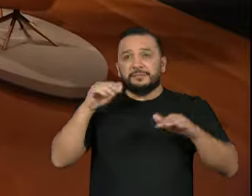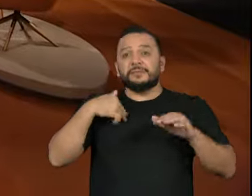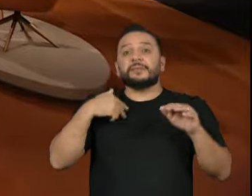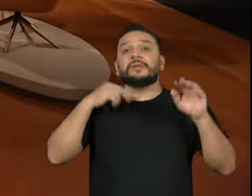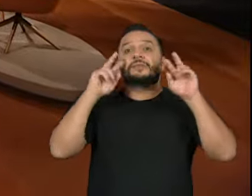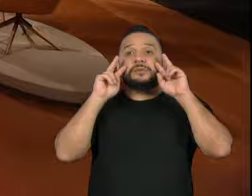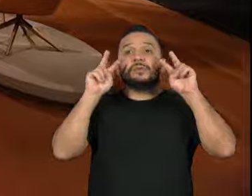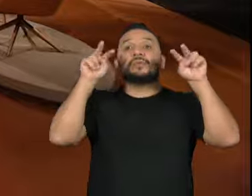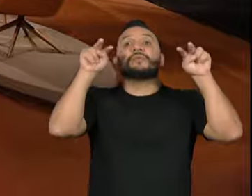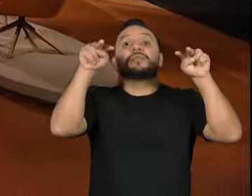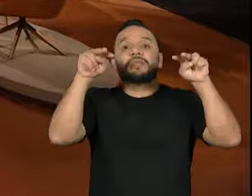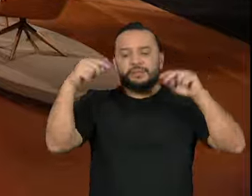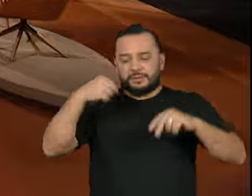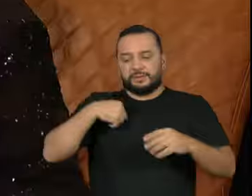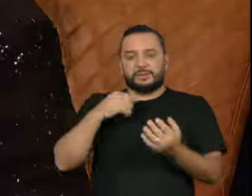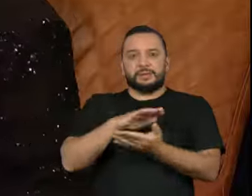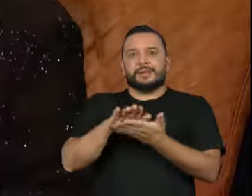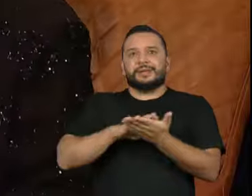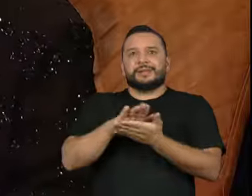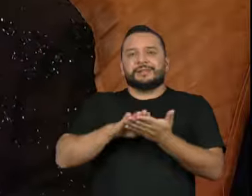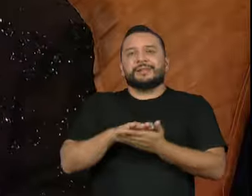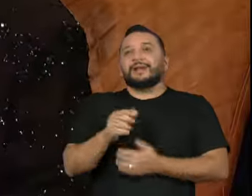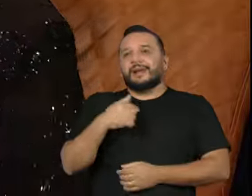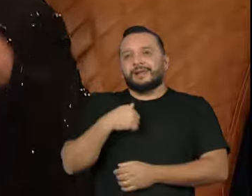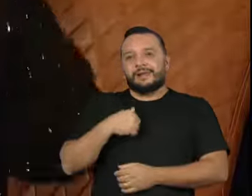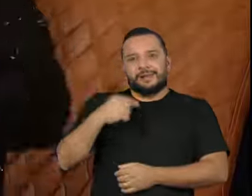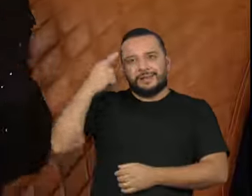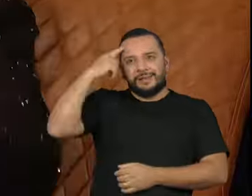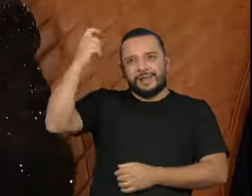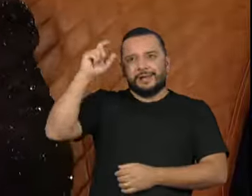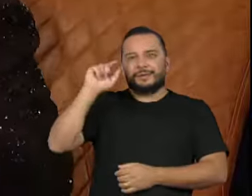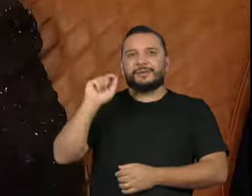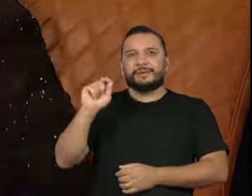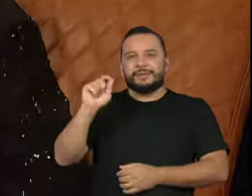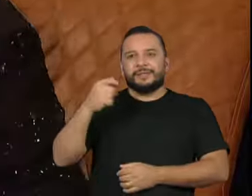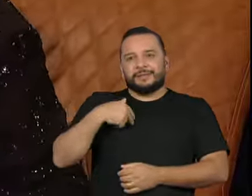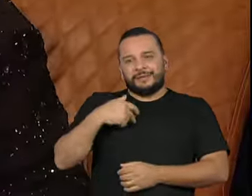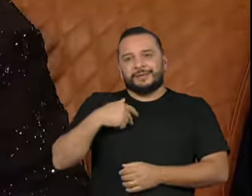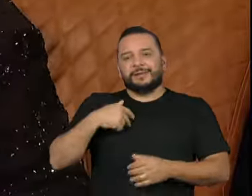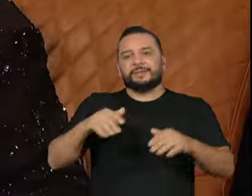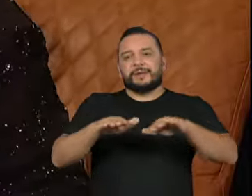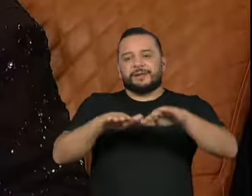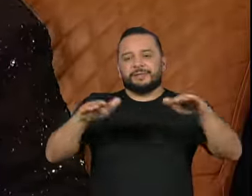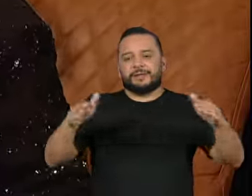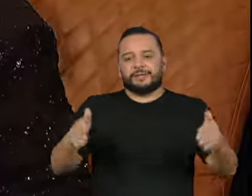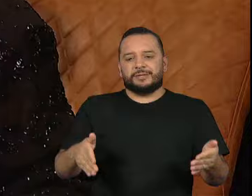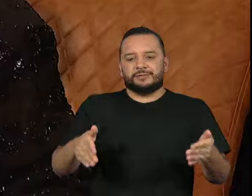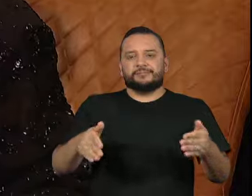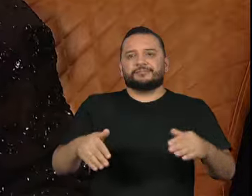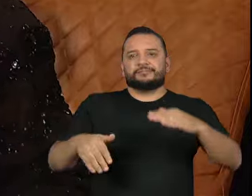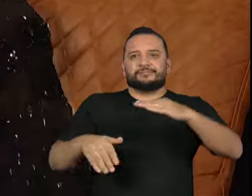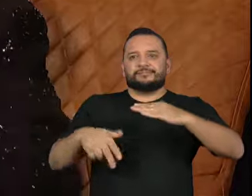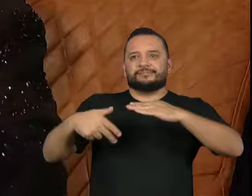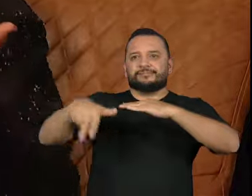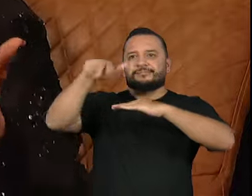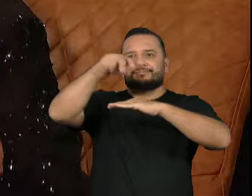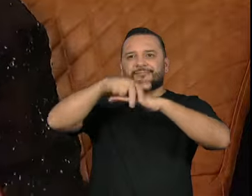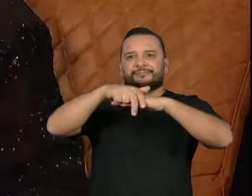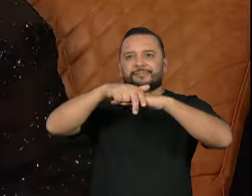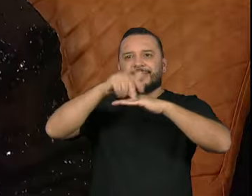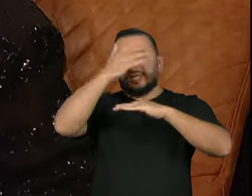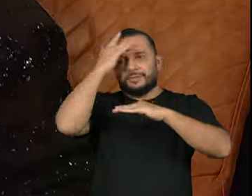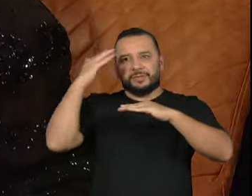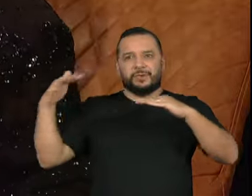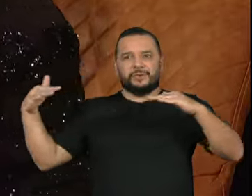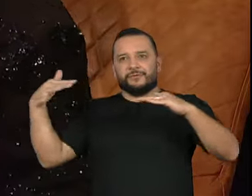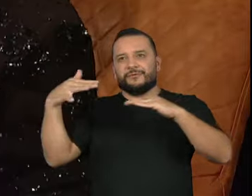Apesar do sapato alto. E aí ele teve uma feliz ideia de me colocar sentada no piano. E foi muito incrível, isso nos anos 60,